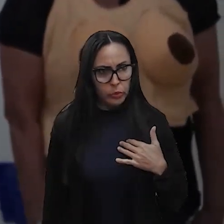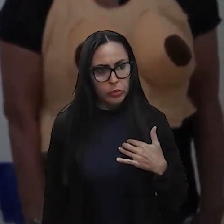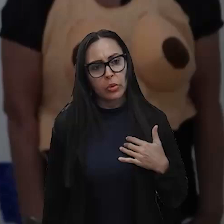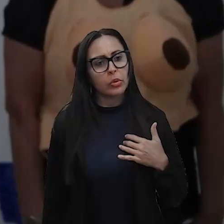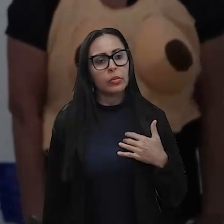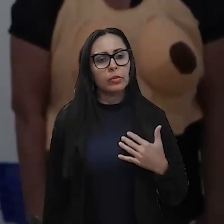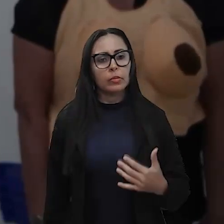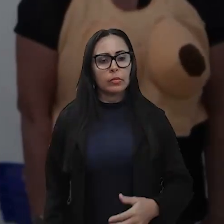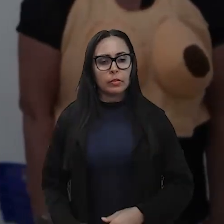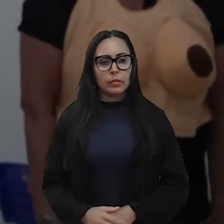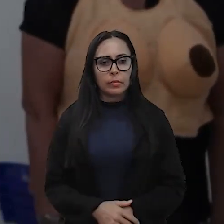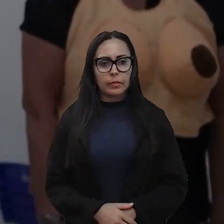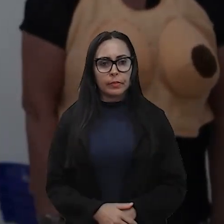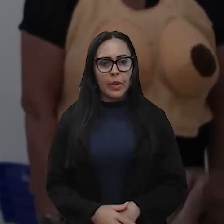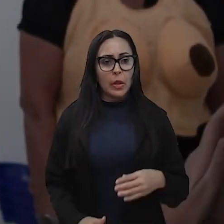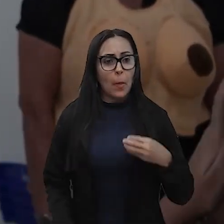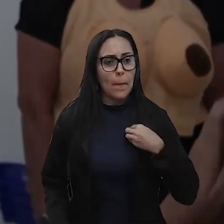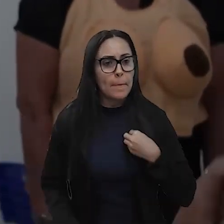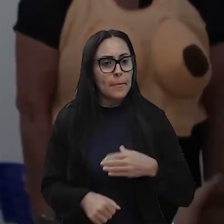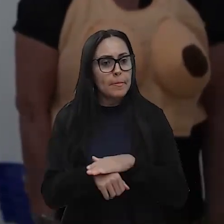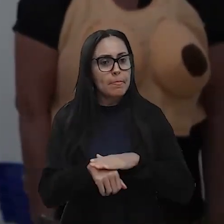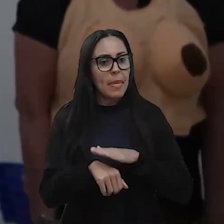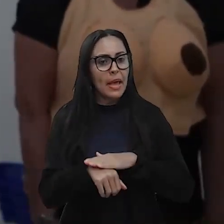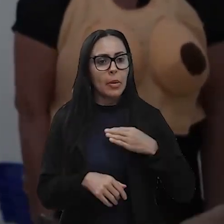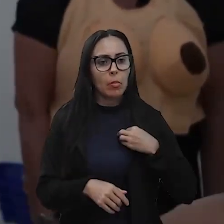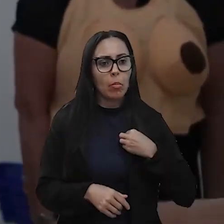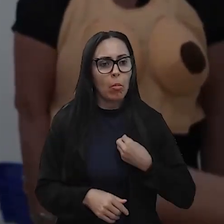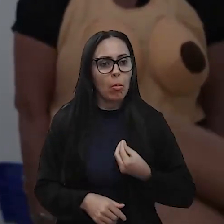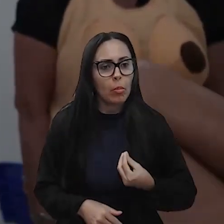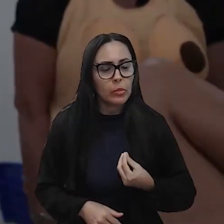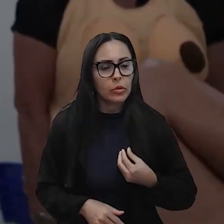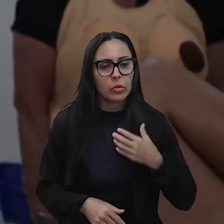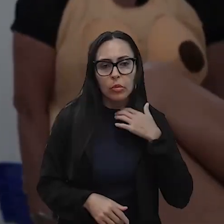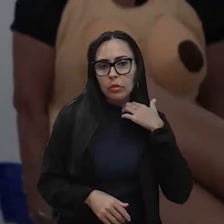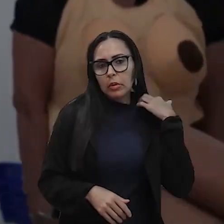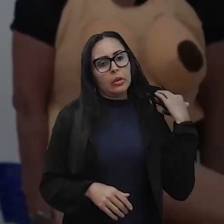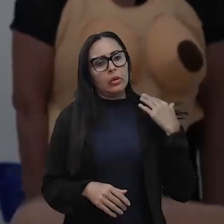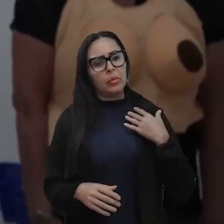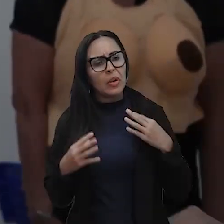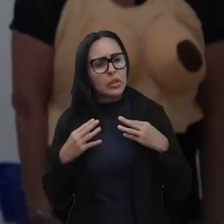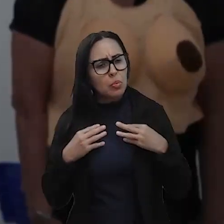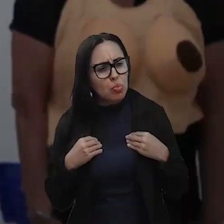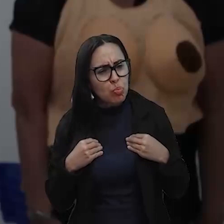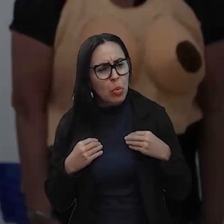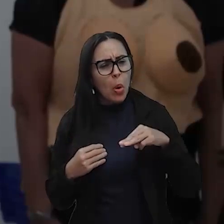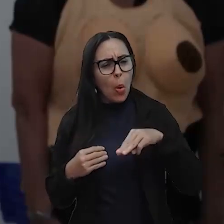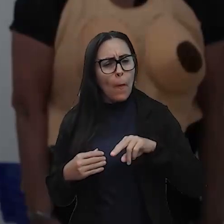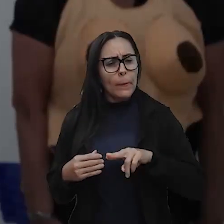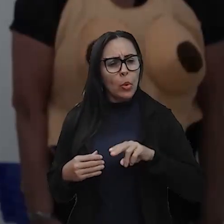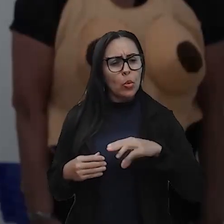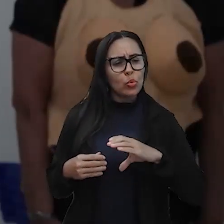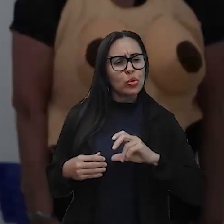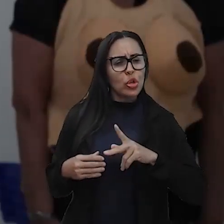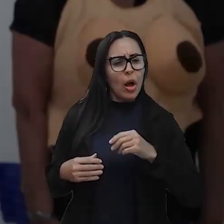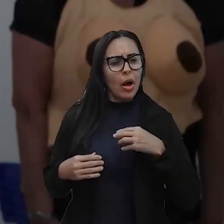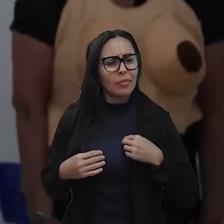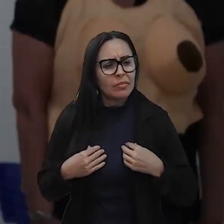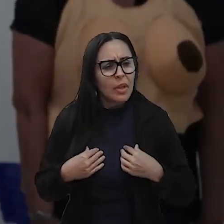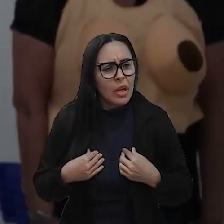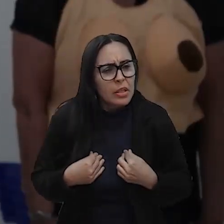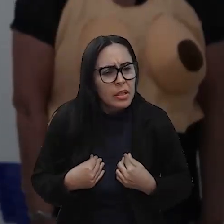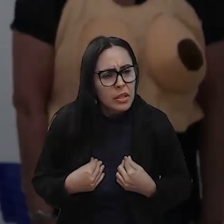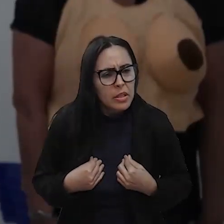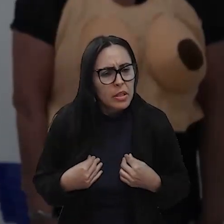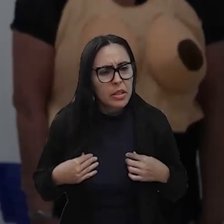A pele descola, assim, é como se ela ficasse murcha. Eu não tenho uma foto aqui, até porque a gente não tem autorização para fazer